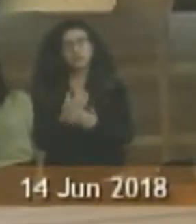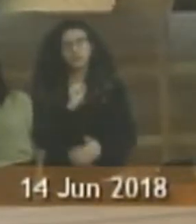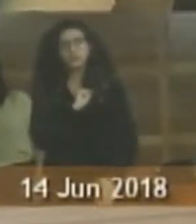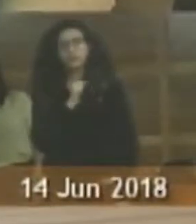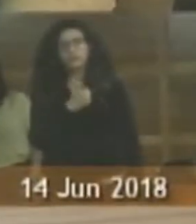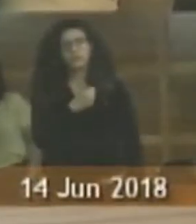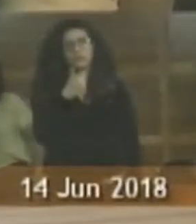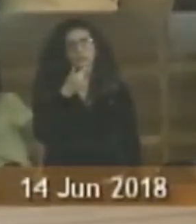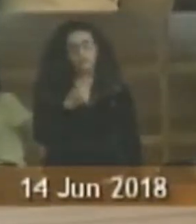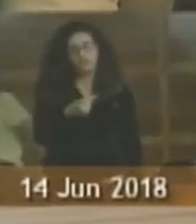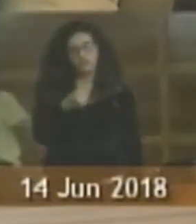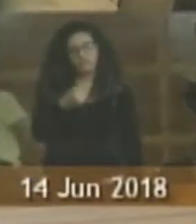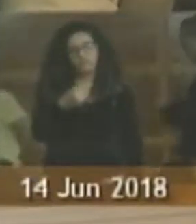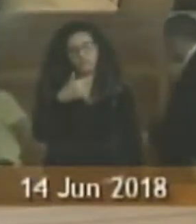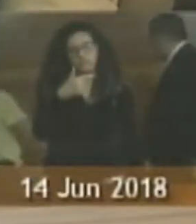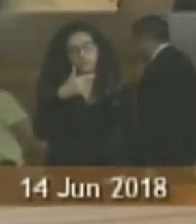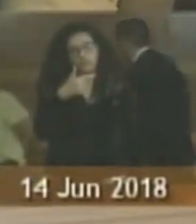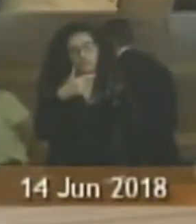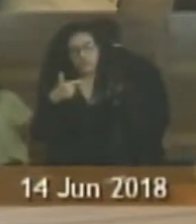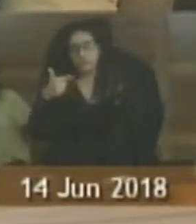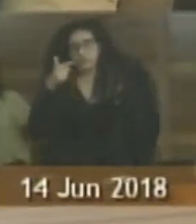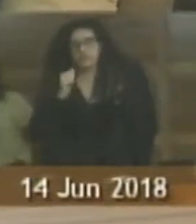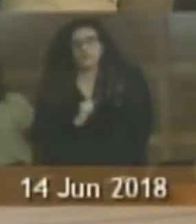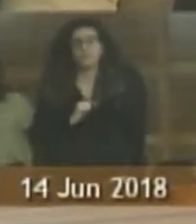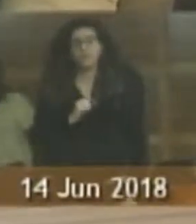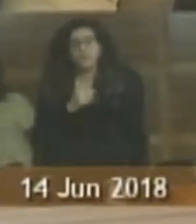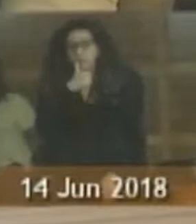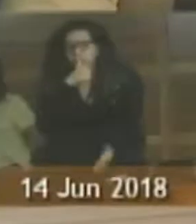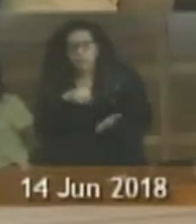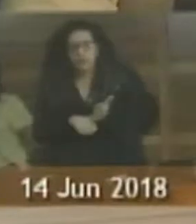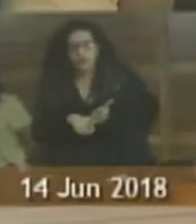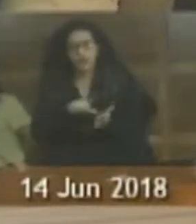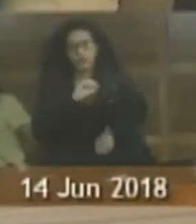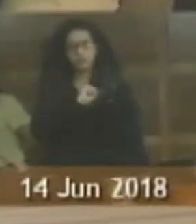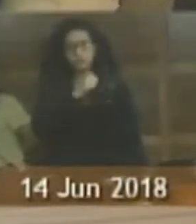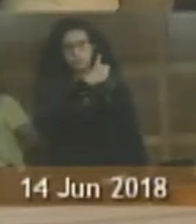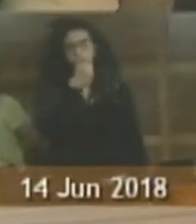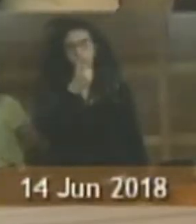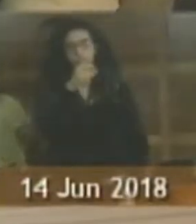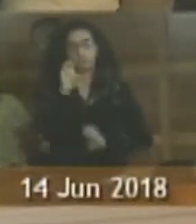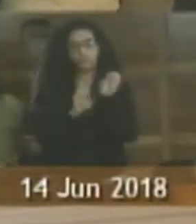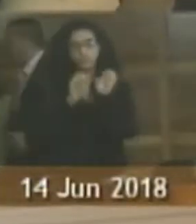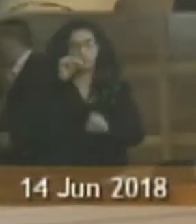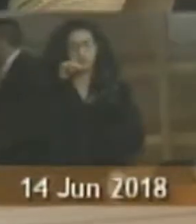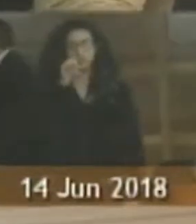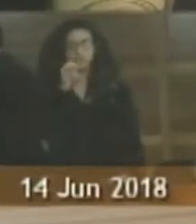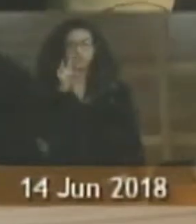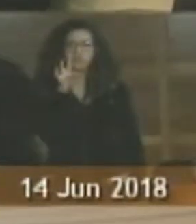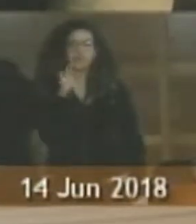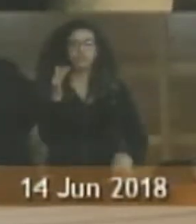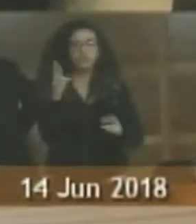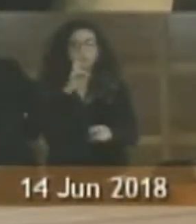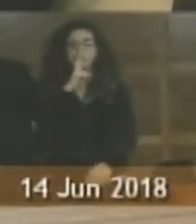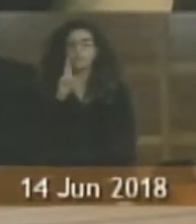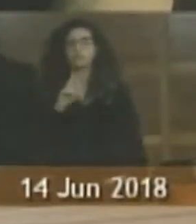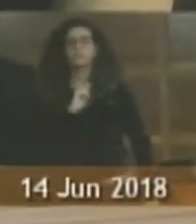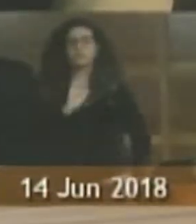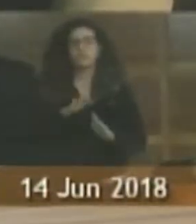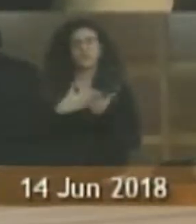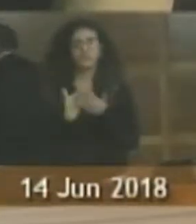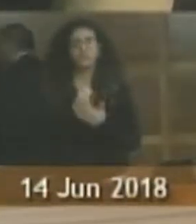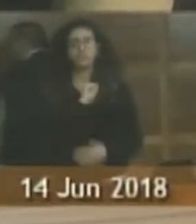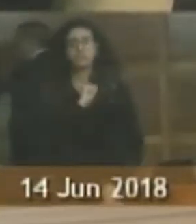Tite Brasil. Correspondência simples número 11. Autor, Nete Angra. Descrição. Em resposta ao requerimento número